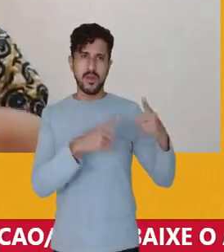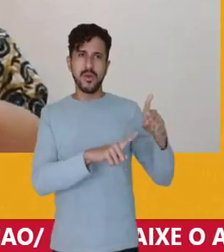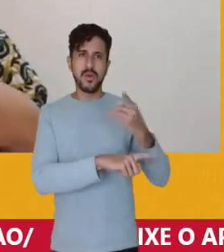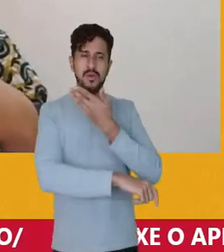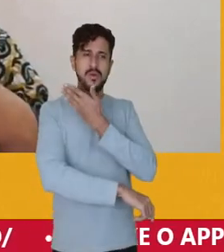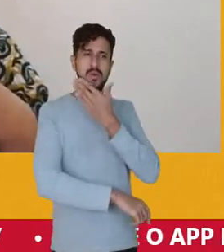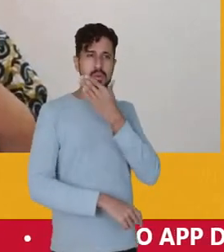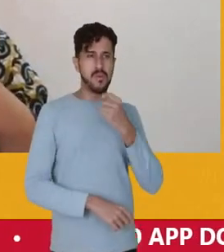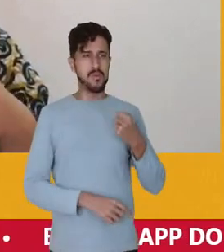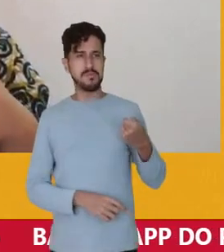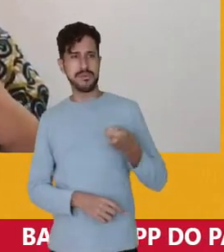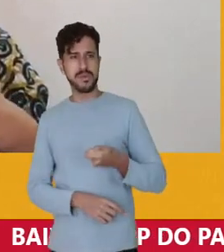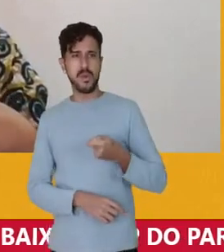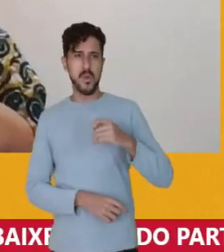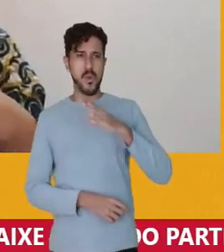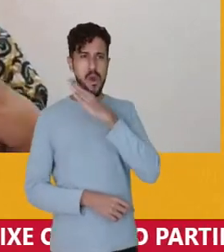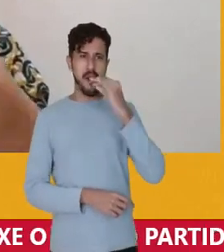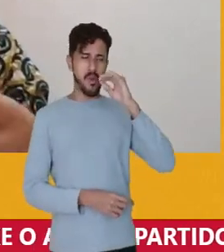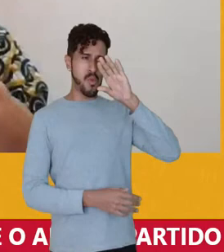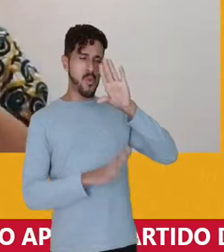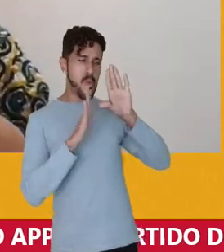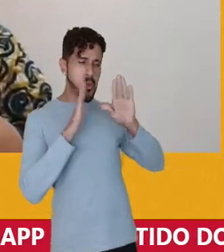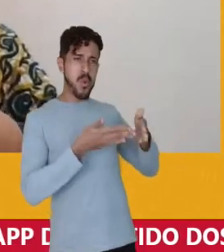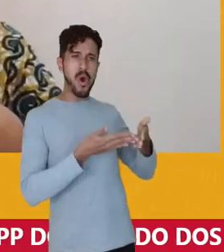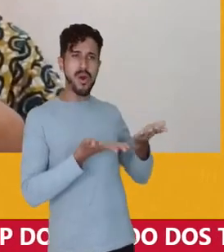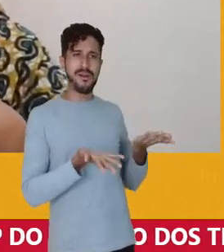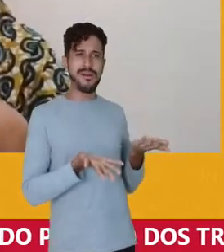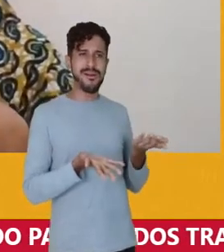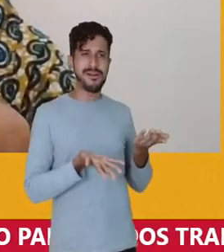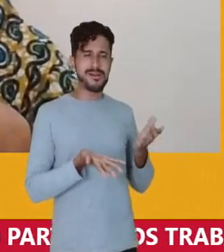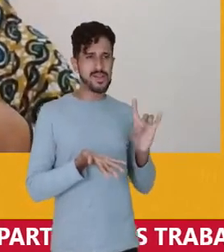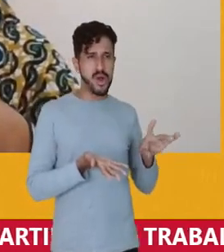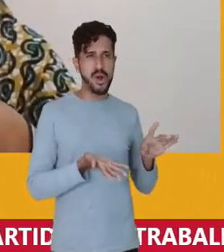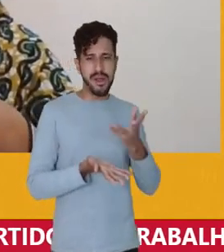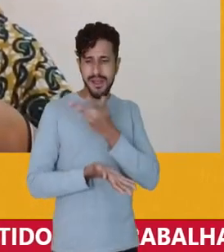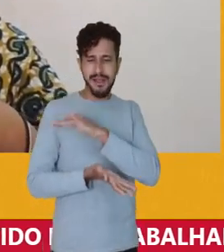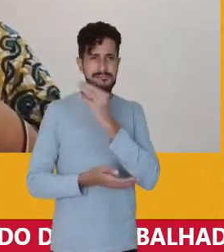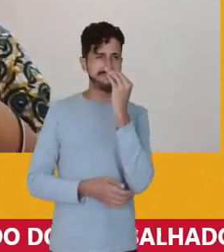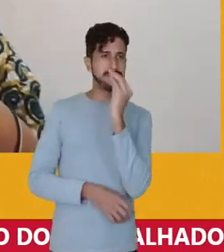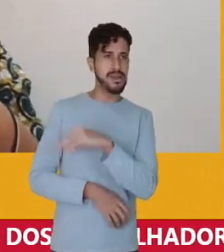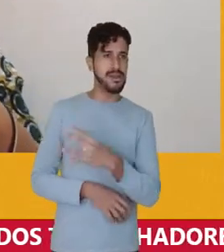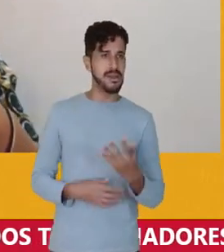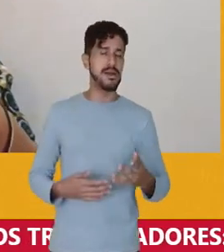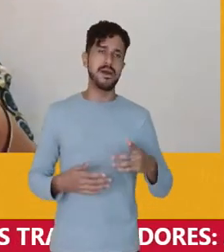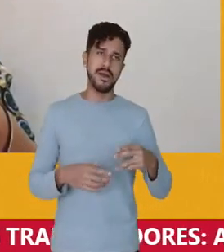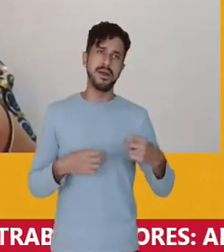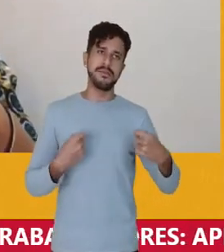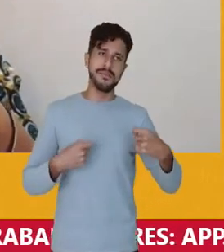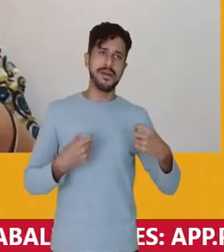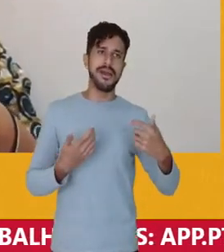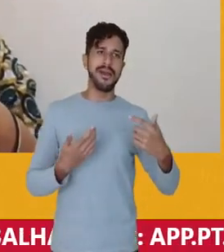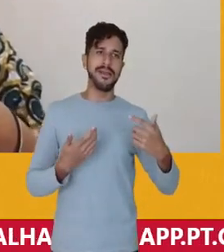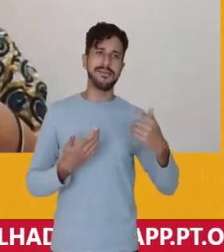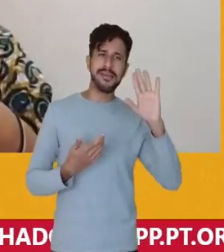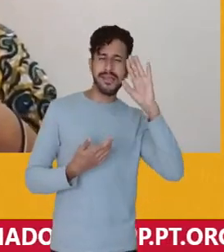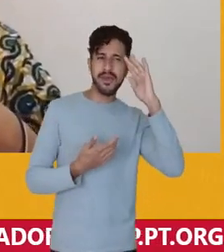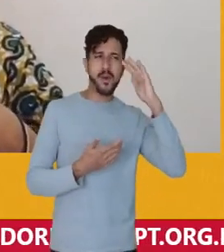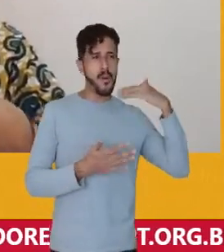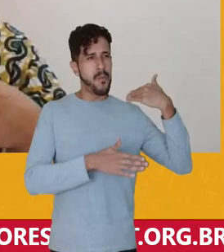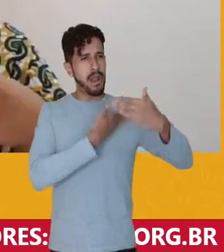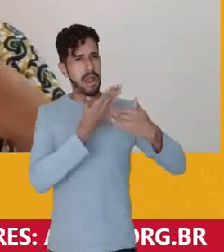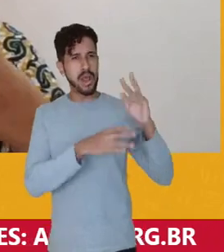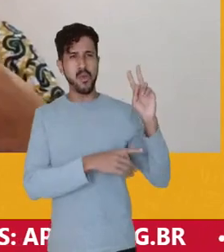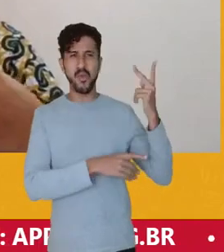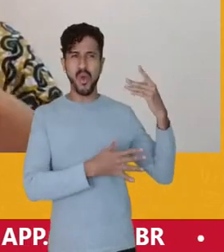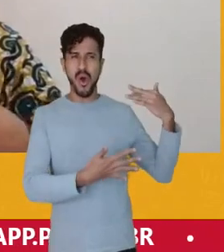e o adultocentrismo. E isso se deve, né, a esse processo histórico que a gente